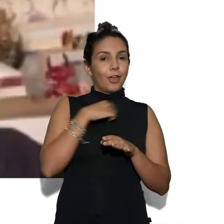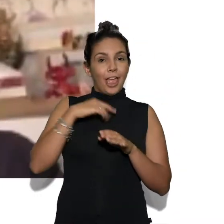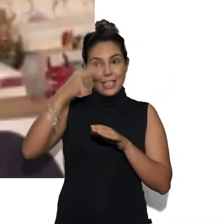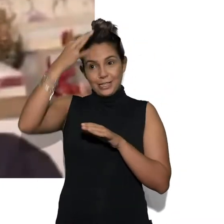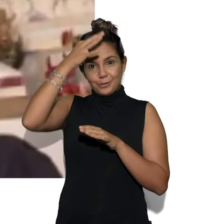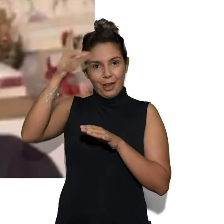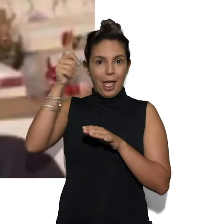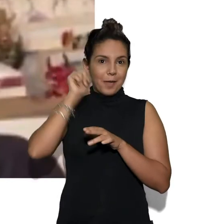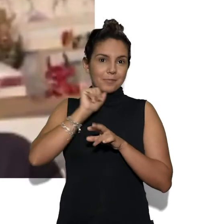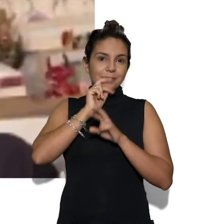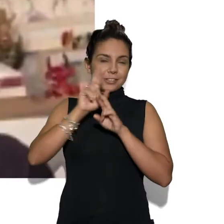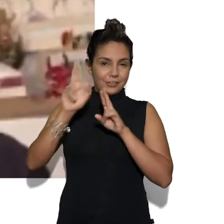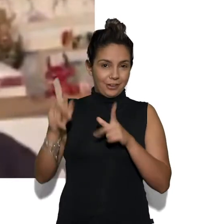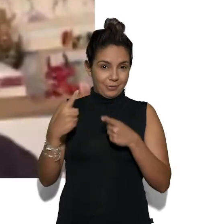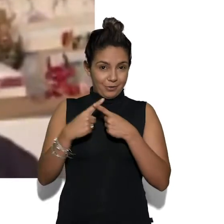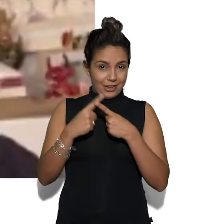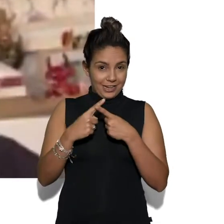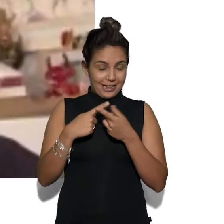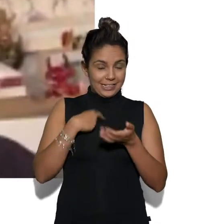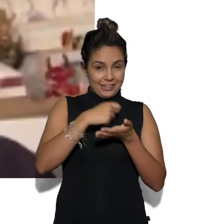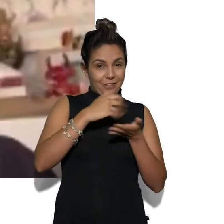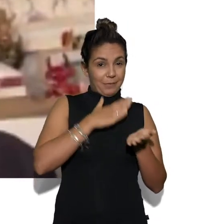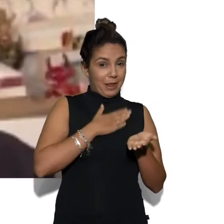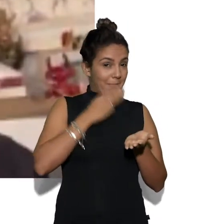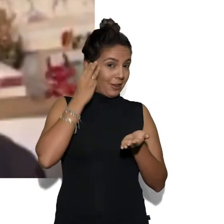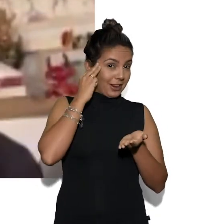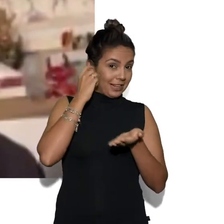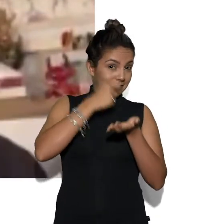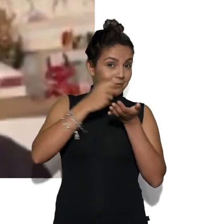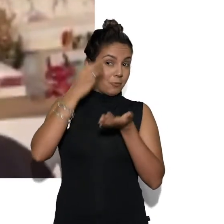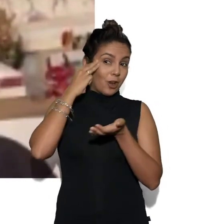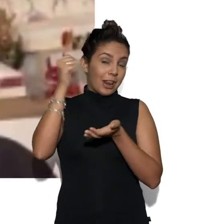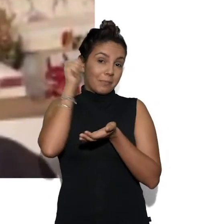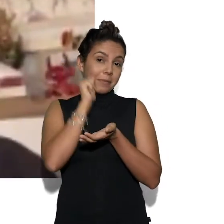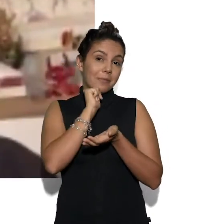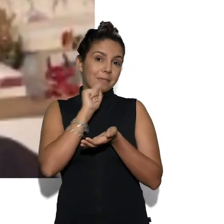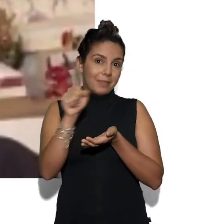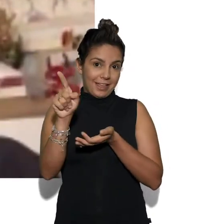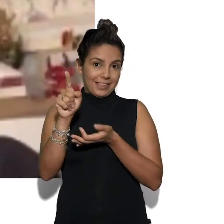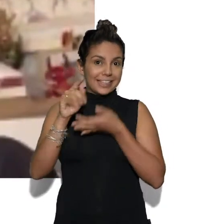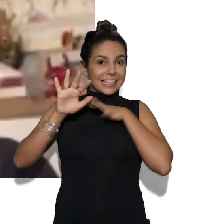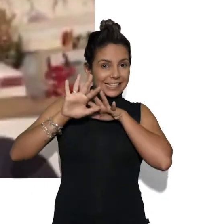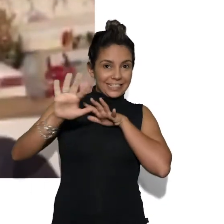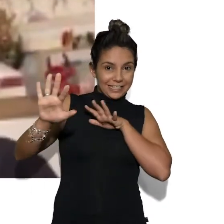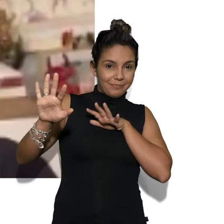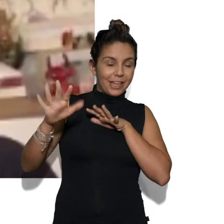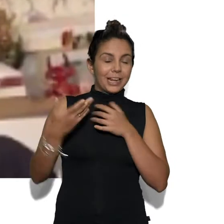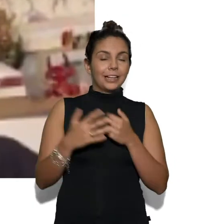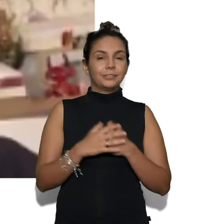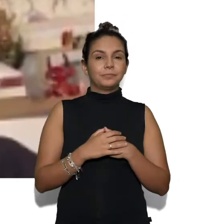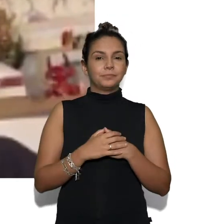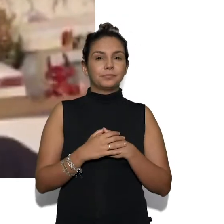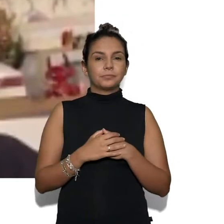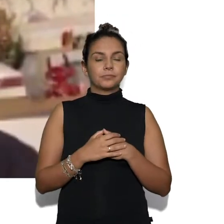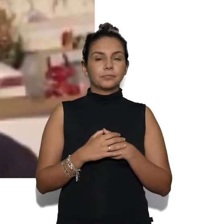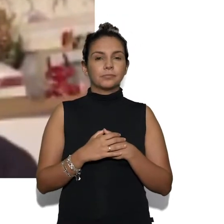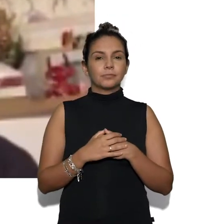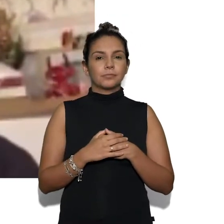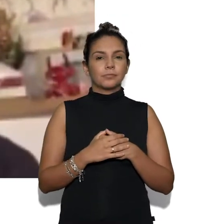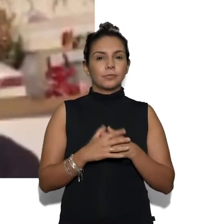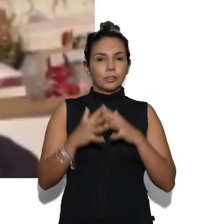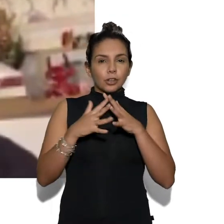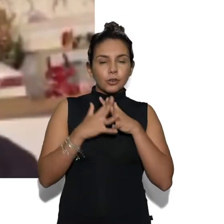correria o risco de, ao invés de escrever a minha memória, estar escrevendo a memória da minha mãe, que muitas das vezes